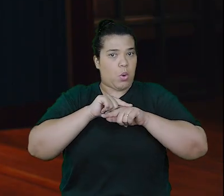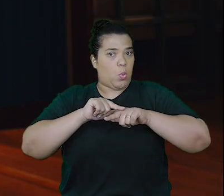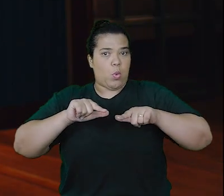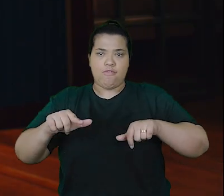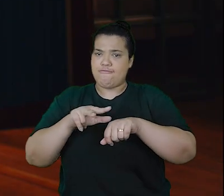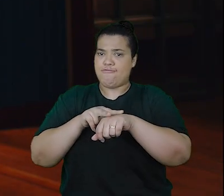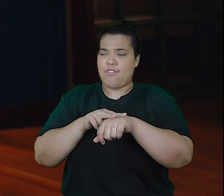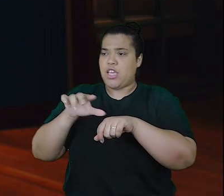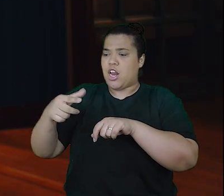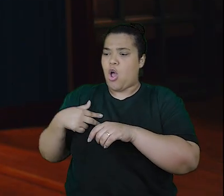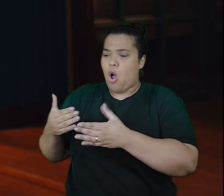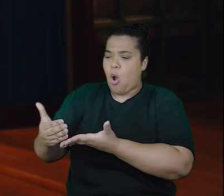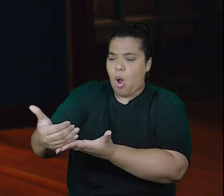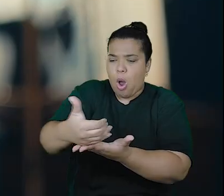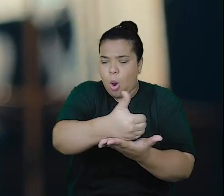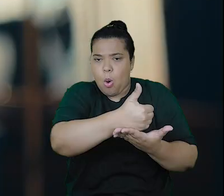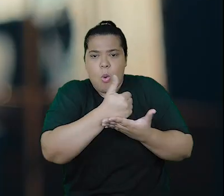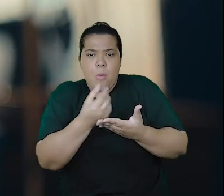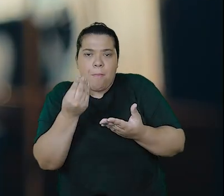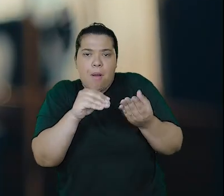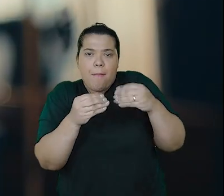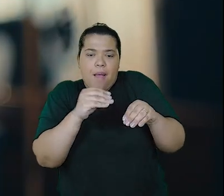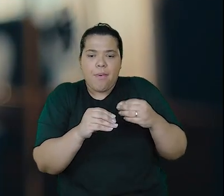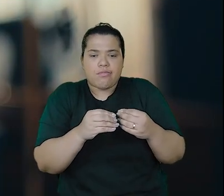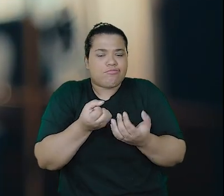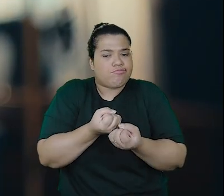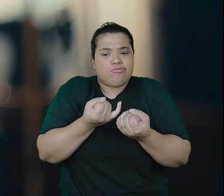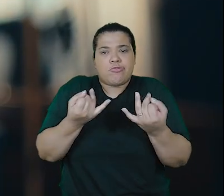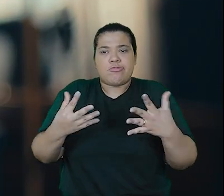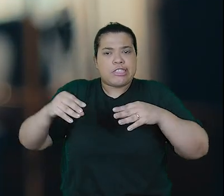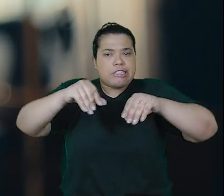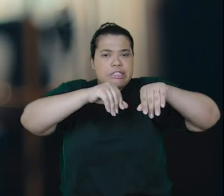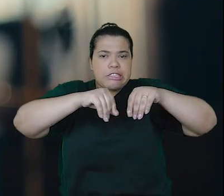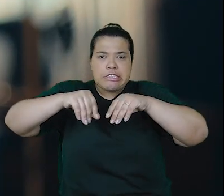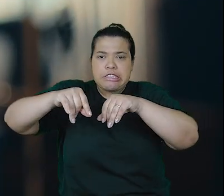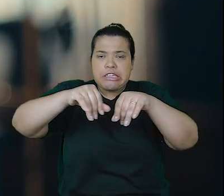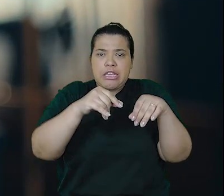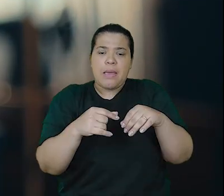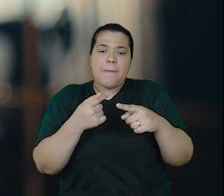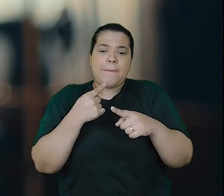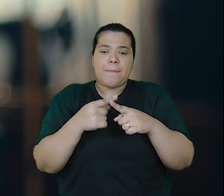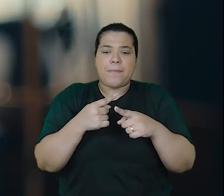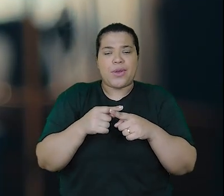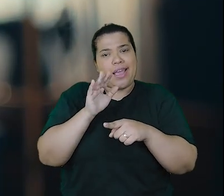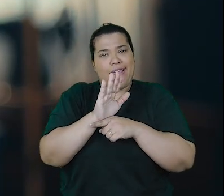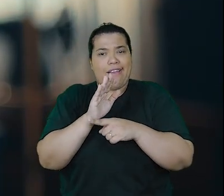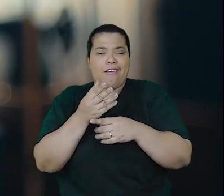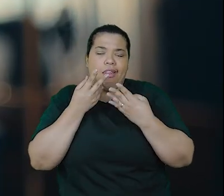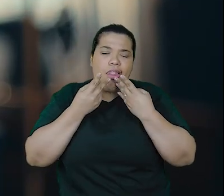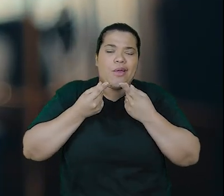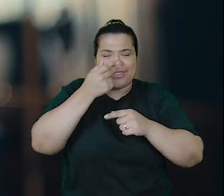puro, é verde, tirado da horta e de várias maneiras, vários temperos para contentar os parentes, né? Você sabe como é